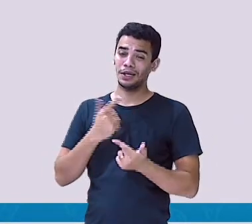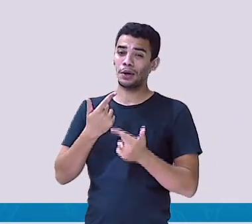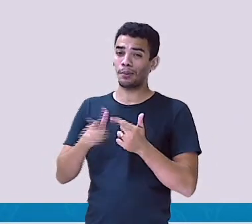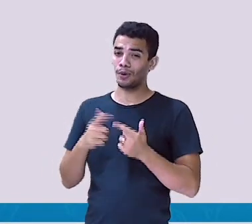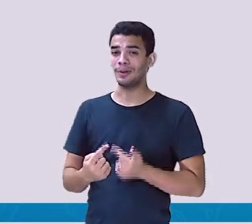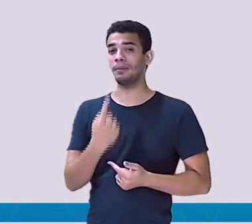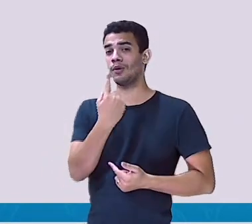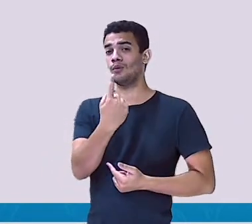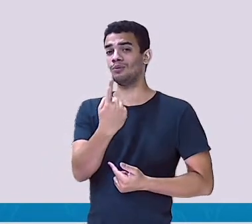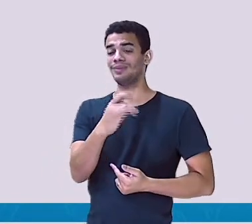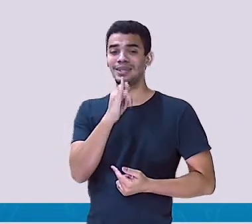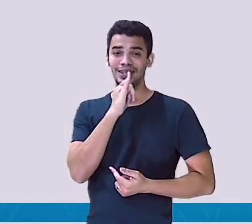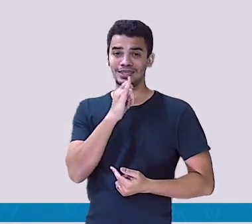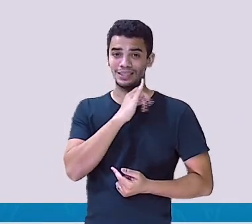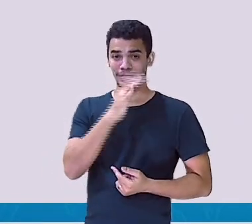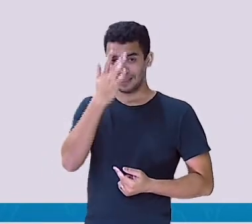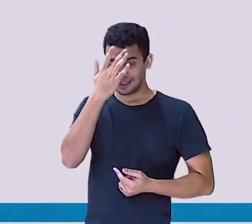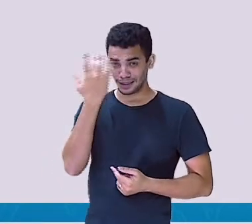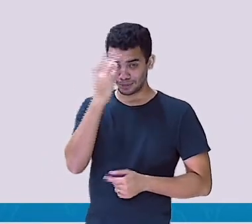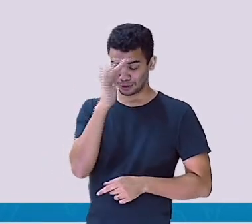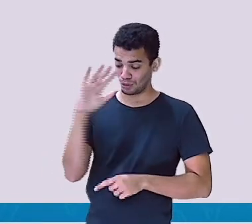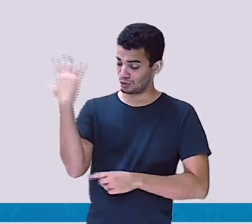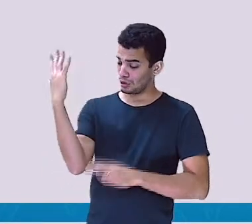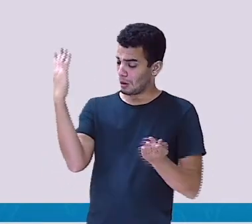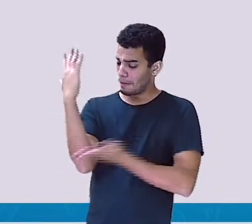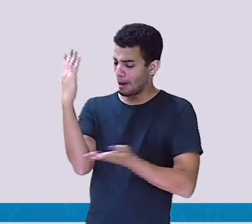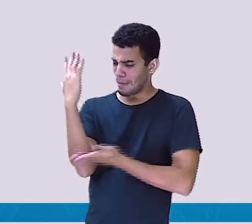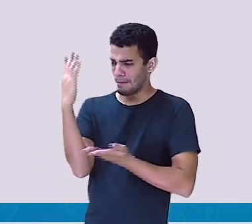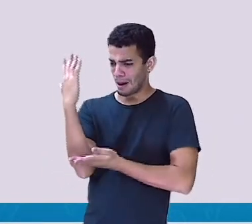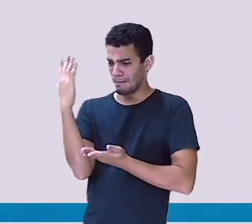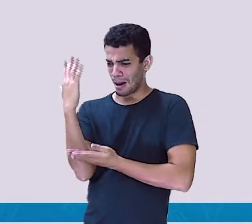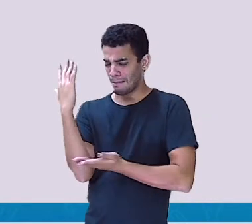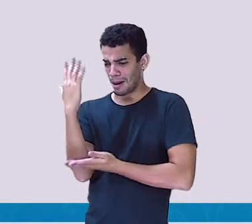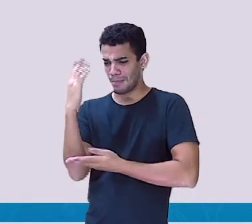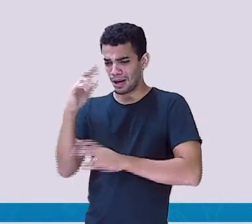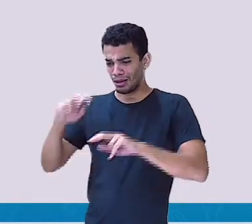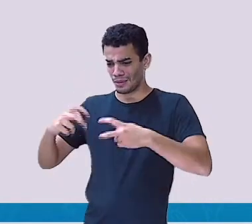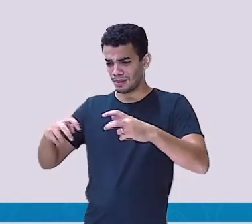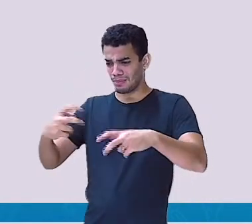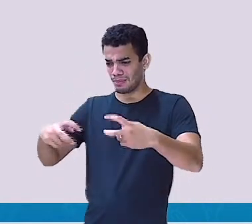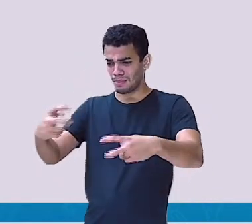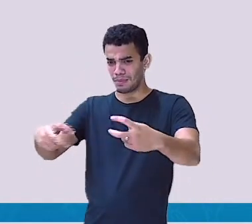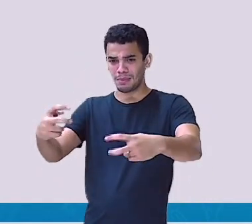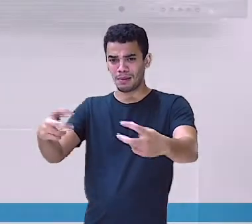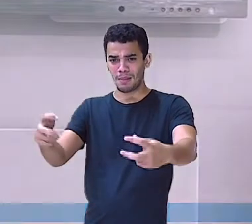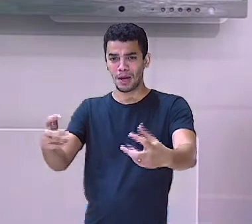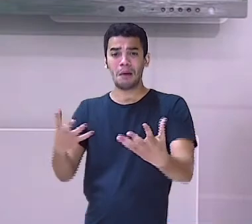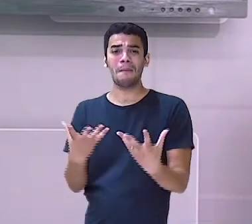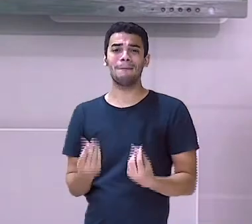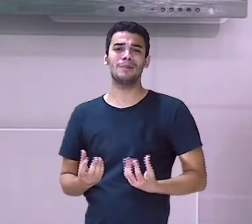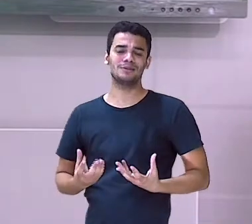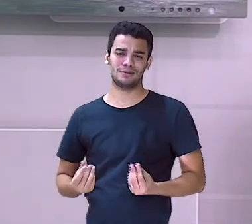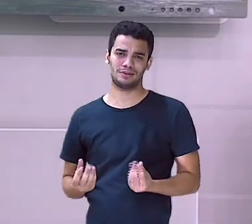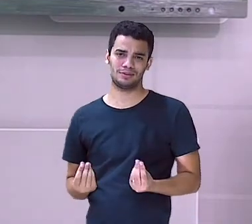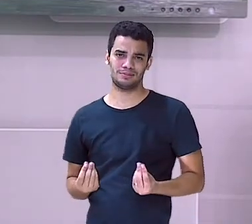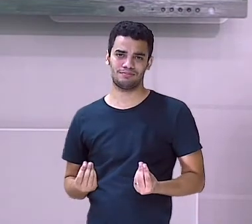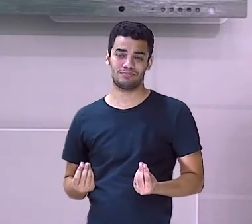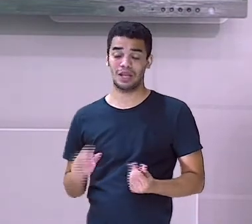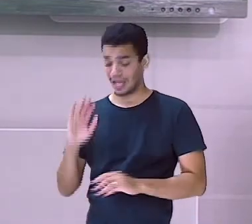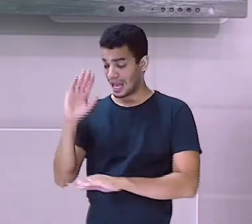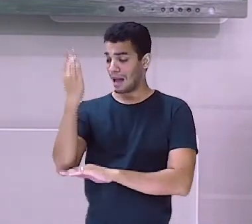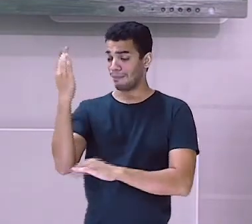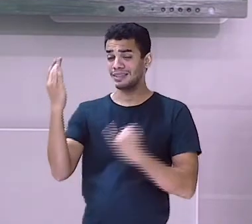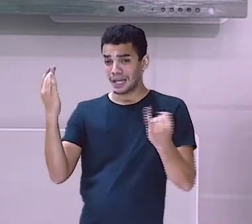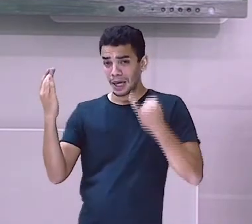ilegal. Então é importante saber que a madeira, ela nos ajuda sim. Os nossos móveis, muita coisa que a gente usa